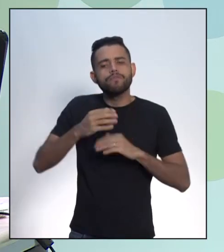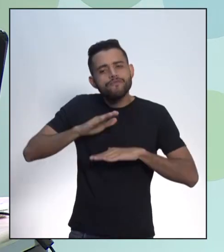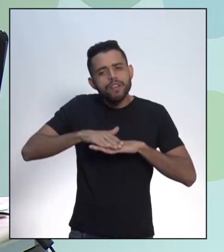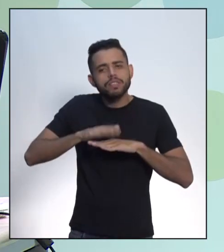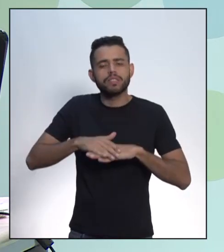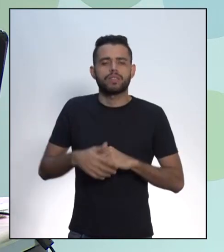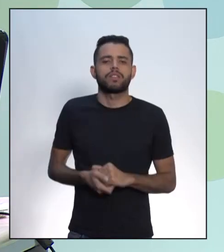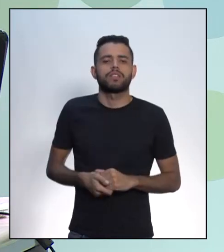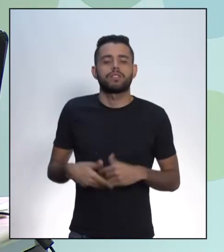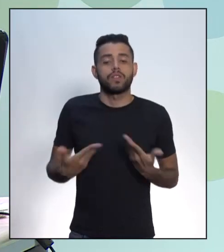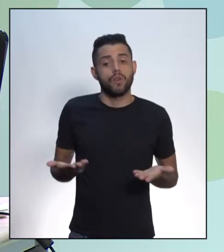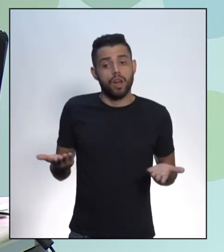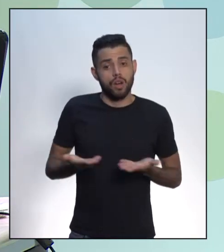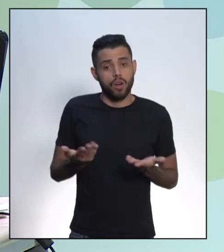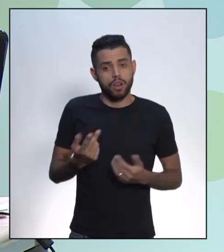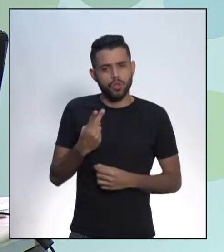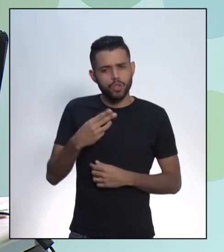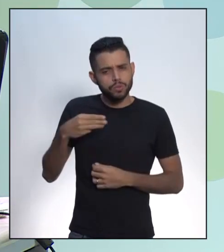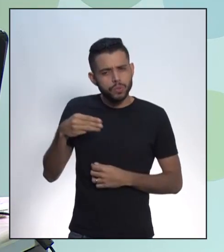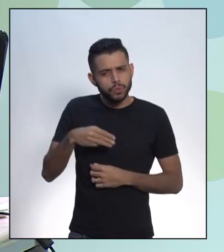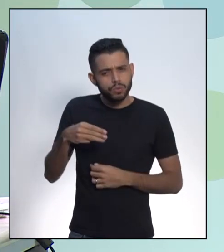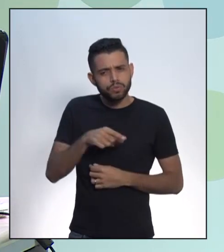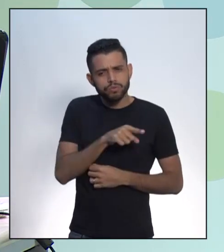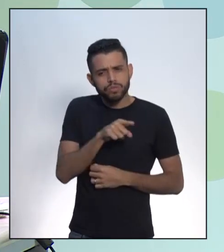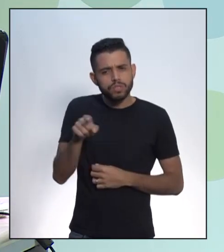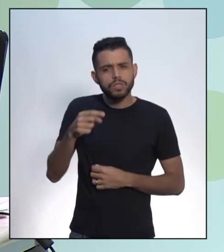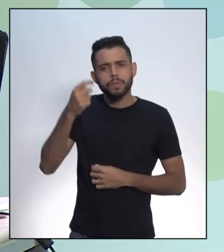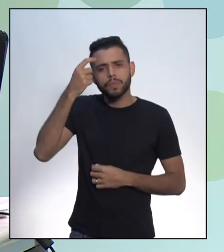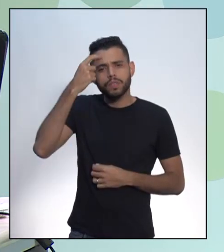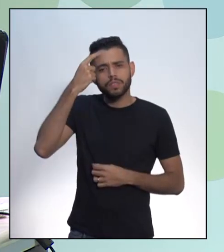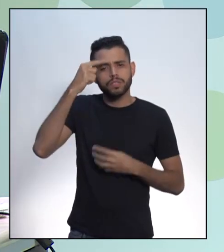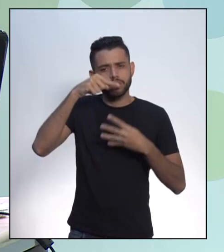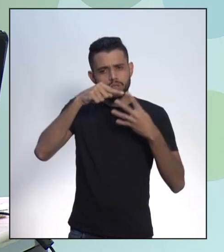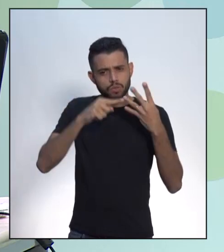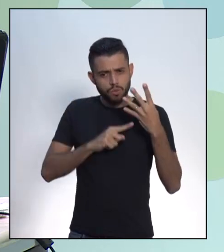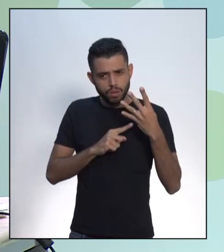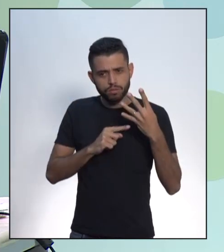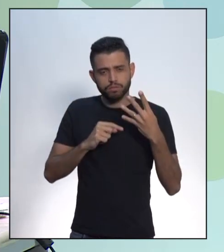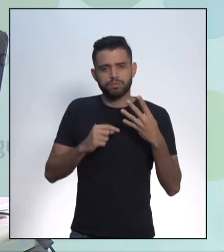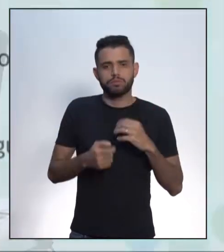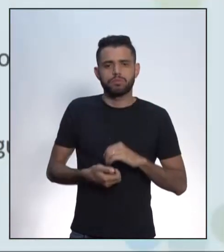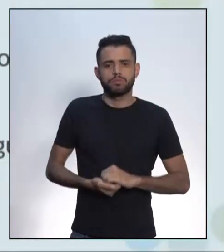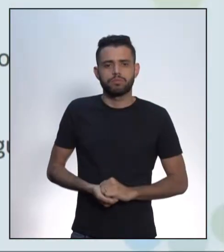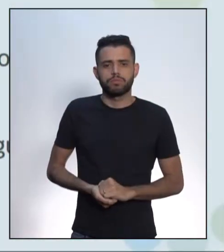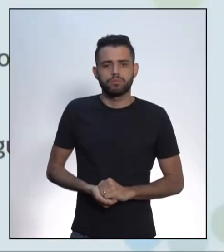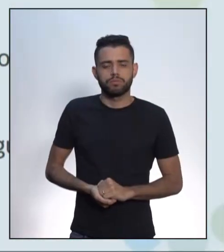dar 2 minutinhos para vocês pensarem nessas 4 questões.